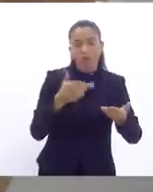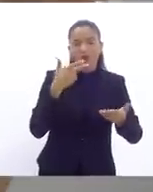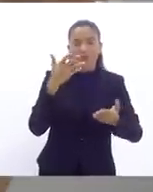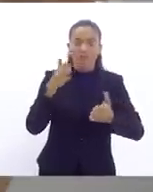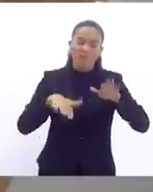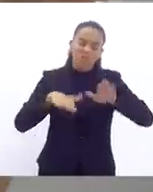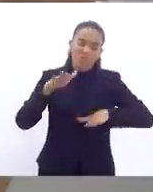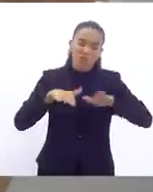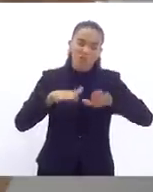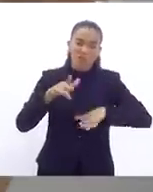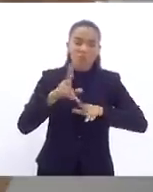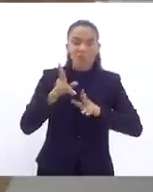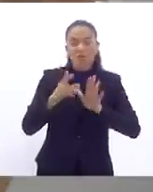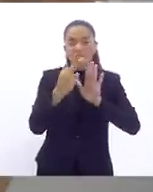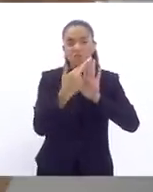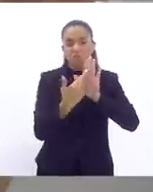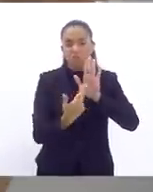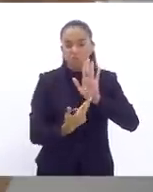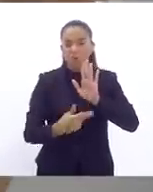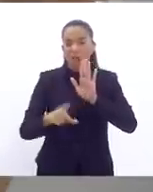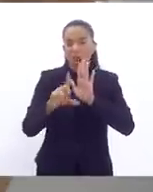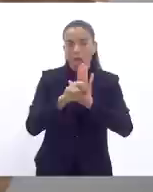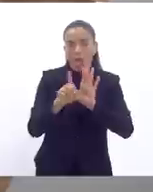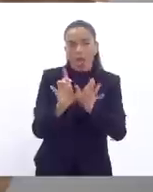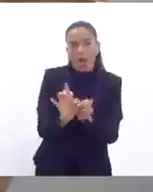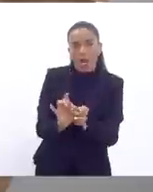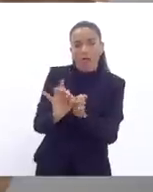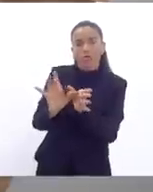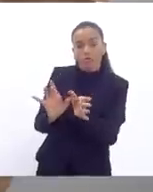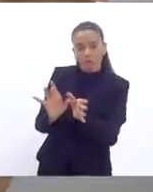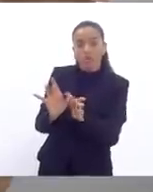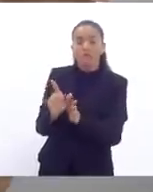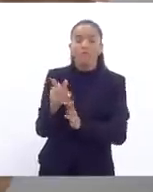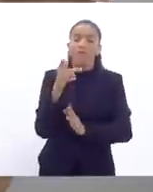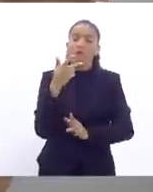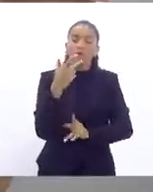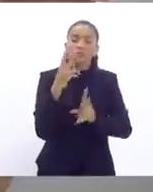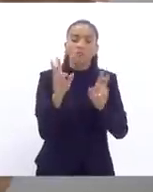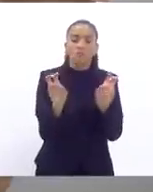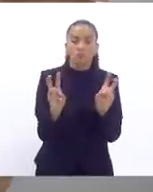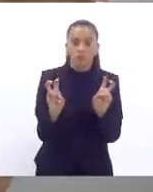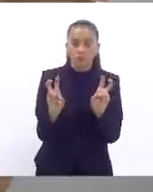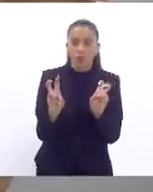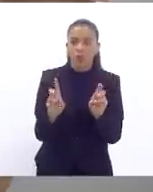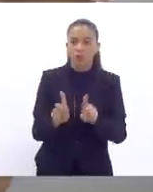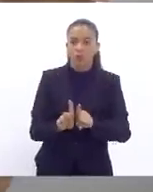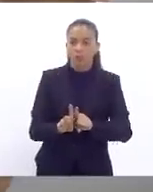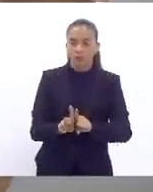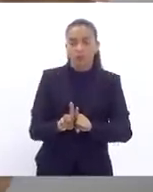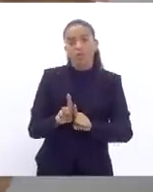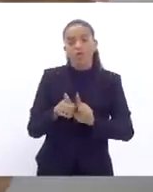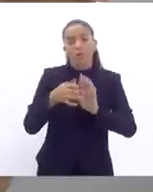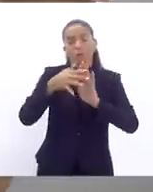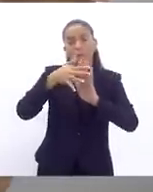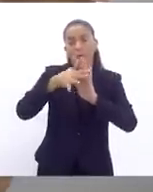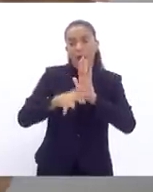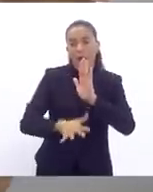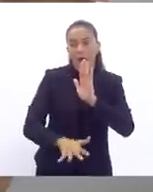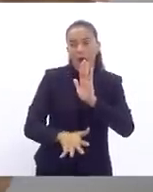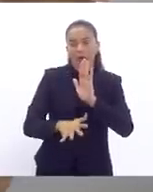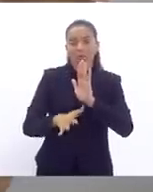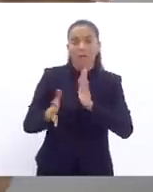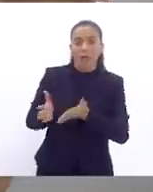ou menos as mesmas critérios né que a lei autorizativa falou da questão da queda da arrecadação